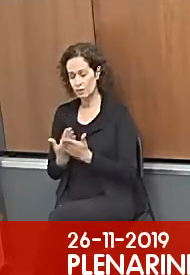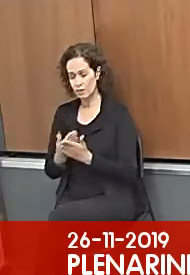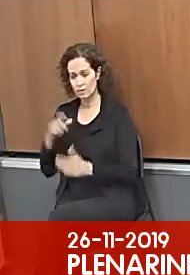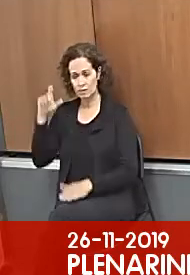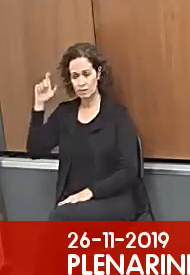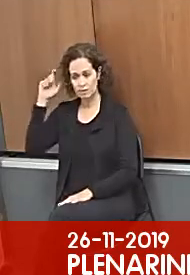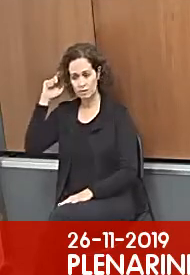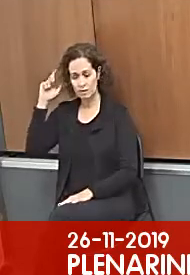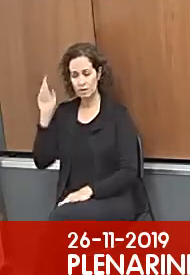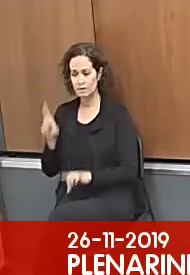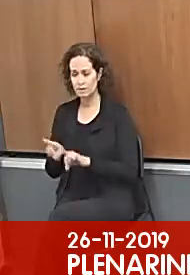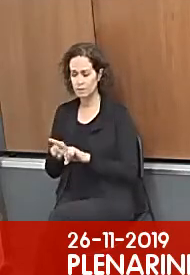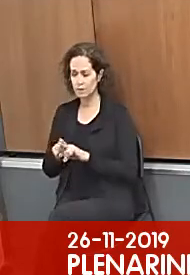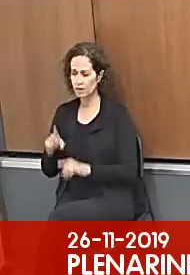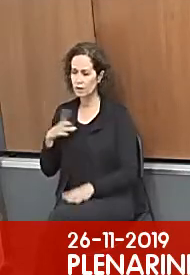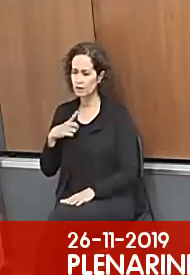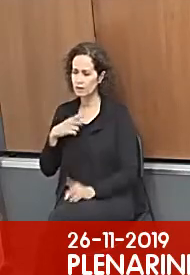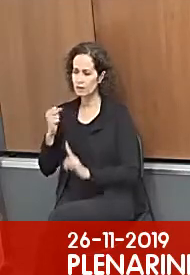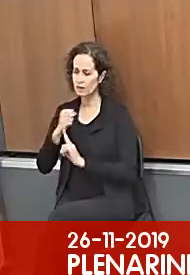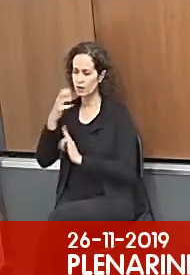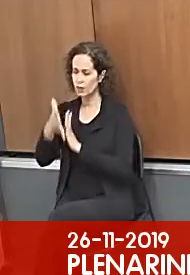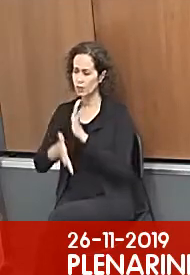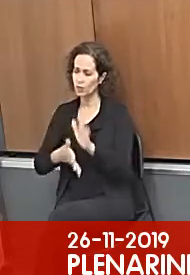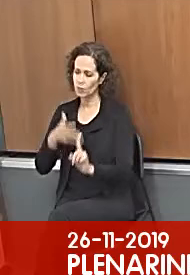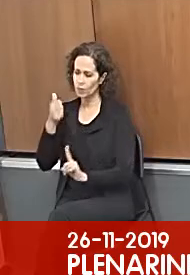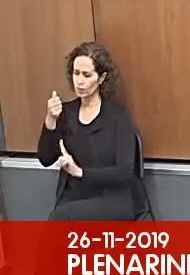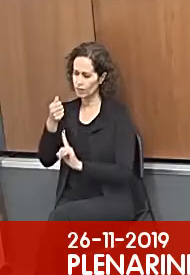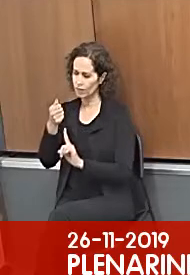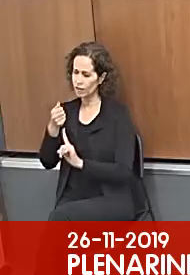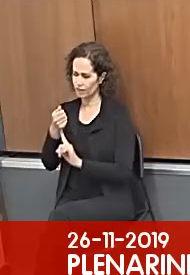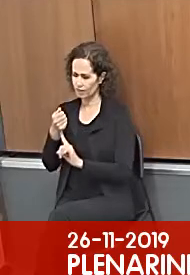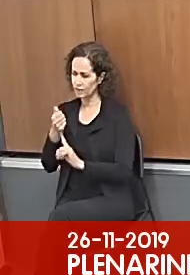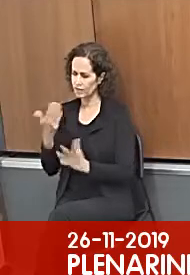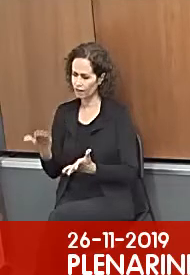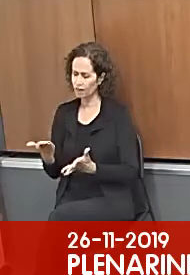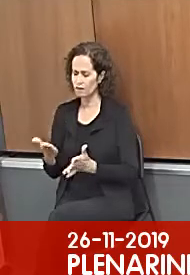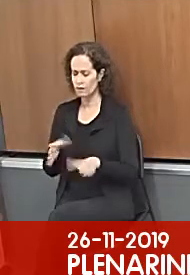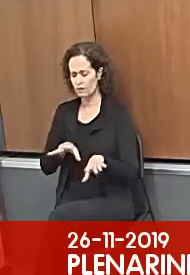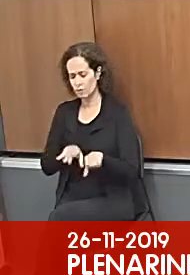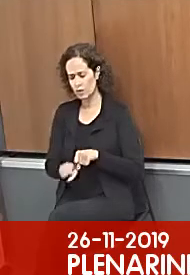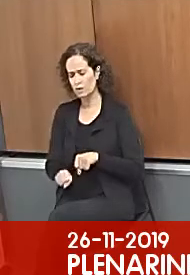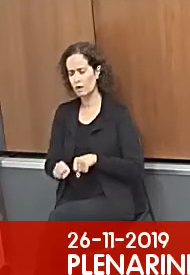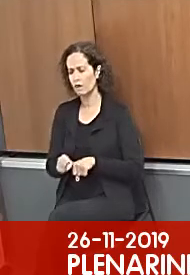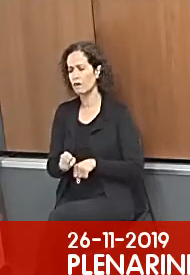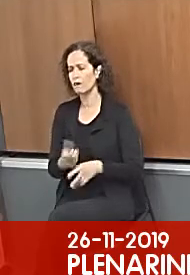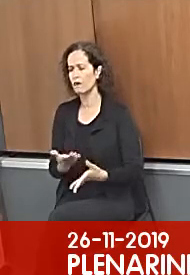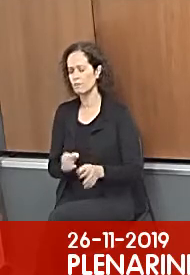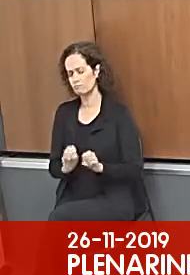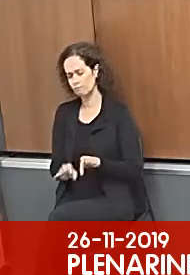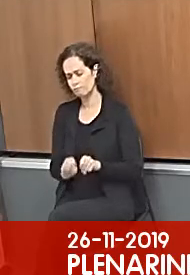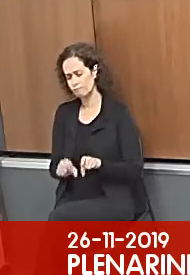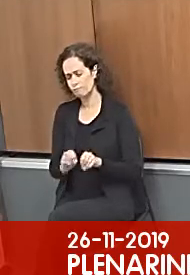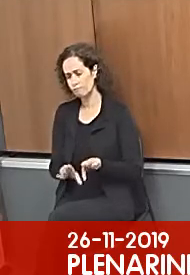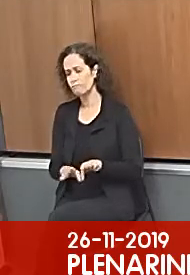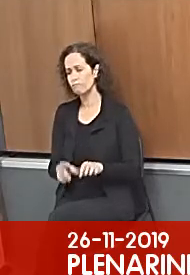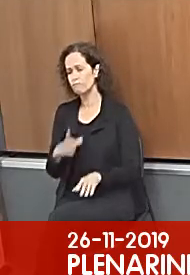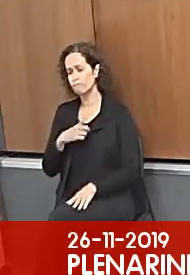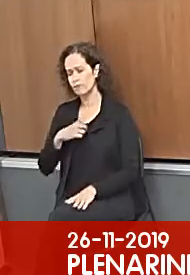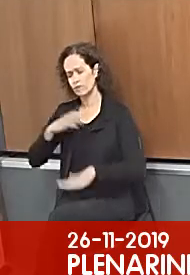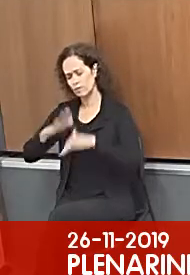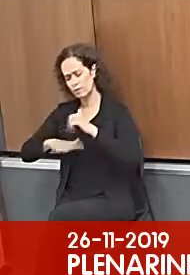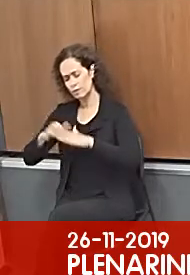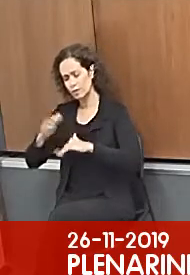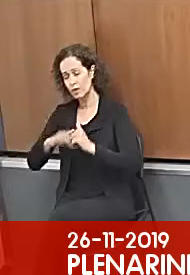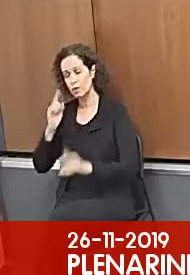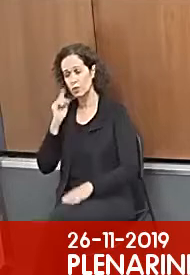Escola Francisco Sales também tem o CAS, que é um centro, né, de formação na área da surdez, com excelentes profissionais